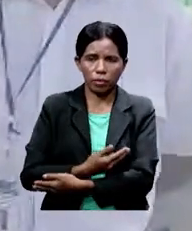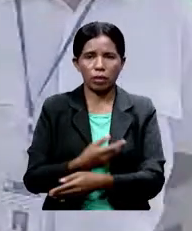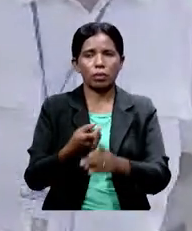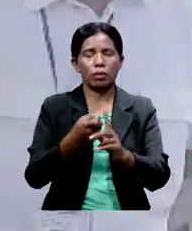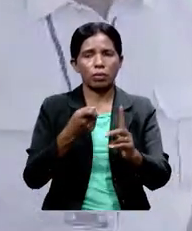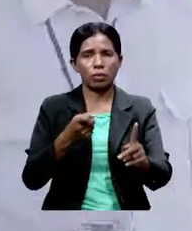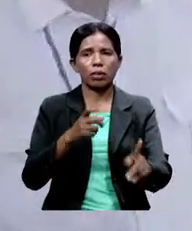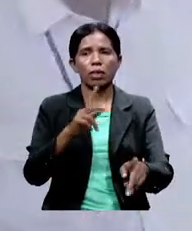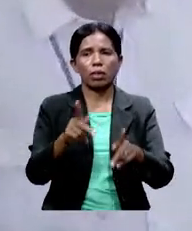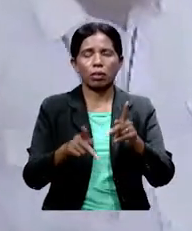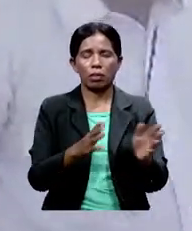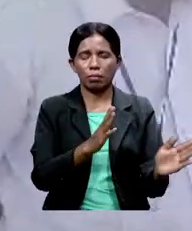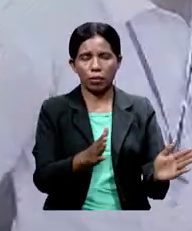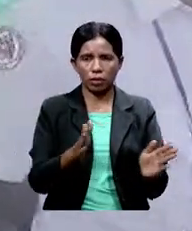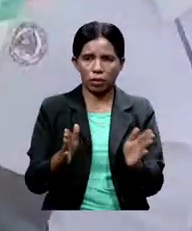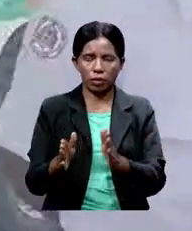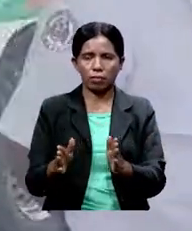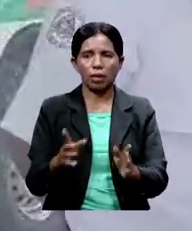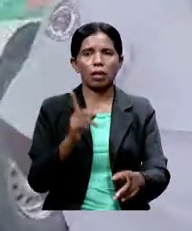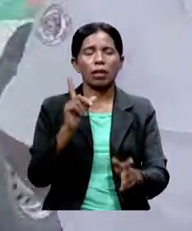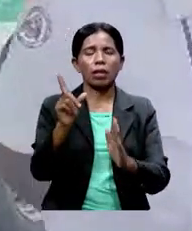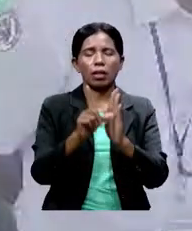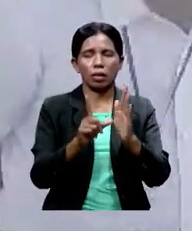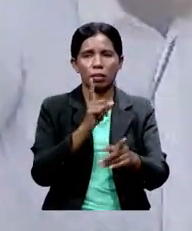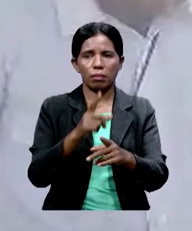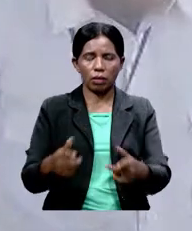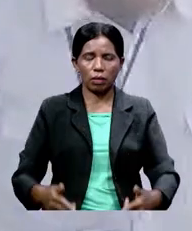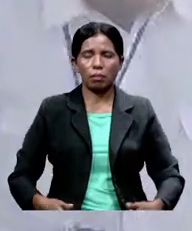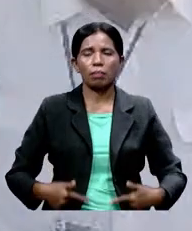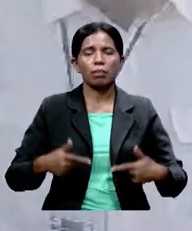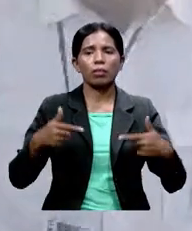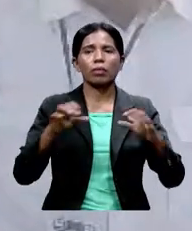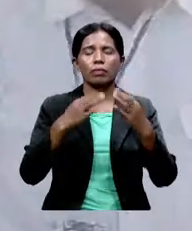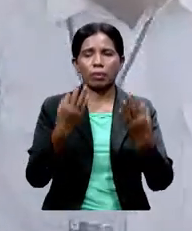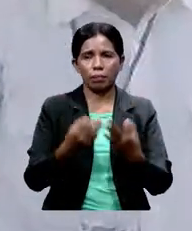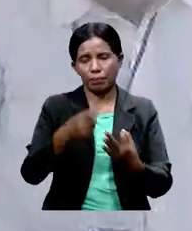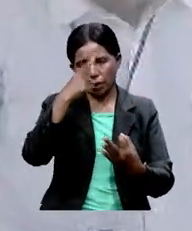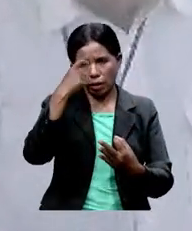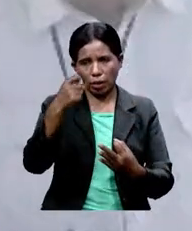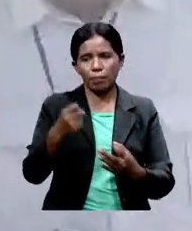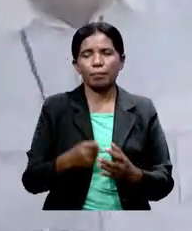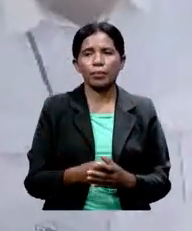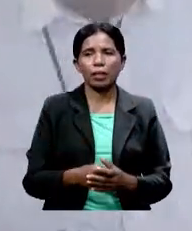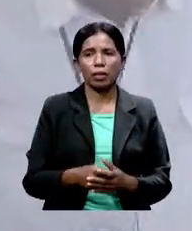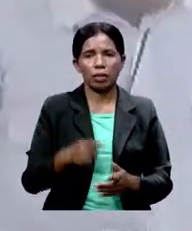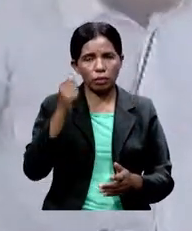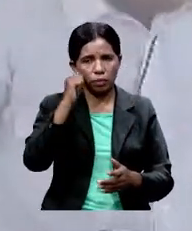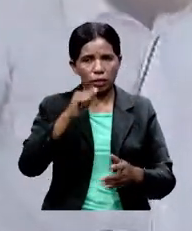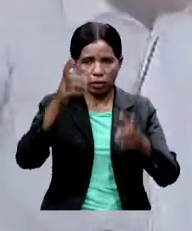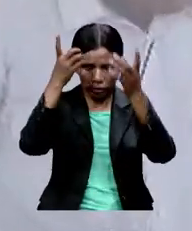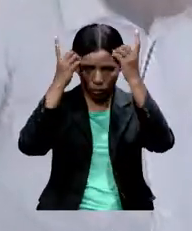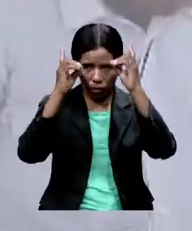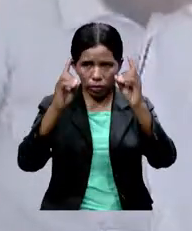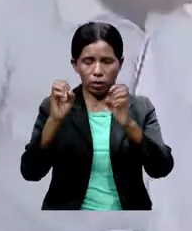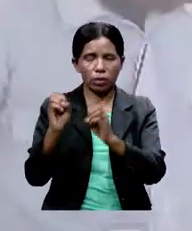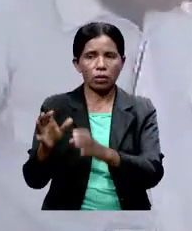la os processo ida ne bem legal ba iha moris família nia o tamba ne maka feito fote decisão soe